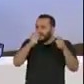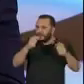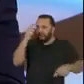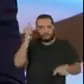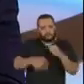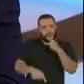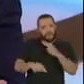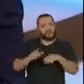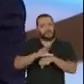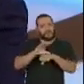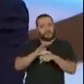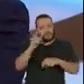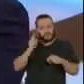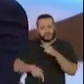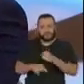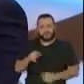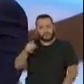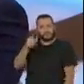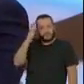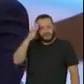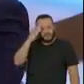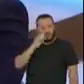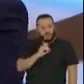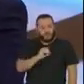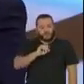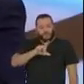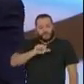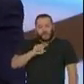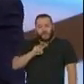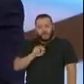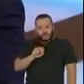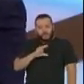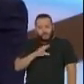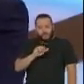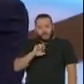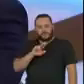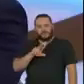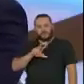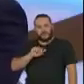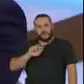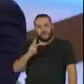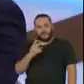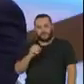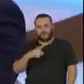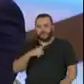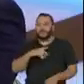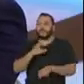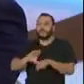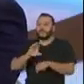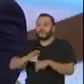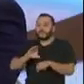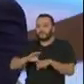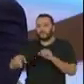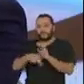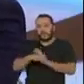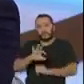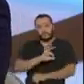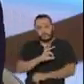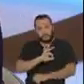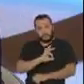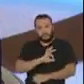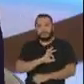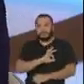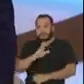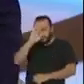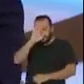pouca gente sabe disso Olávio de Carvalho disponibilizou há alguns meses um curso específico para as polícias militares